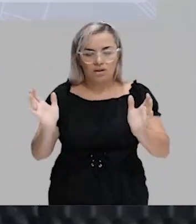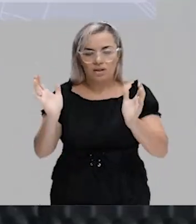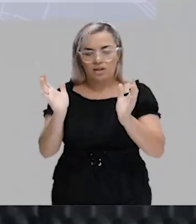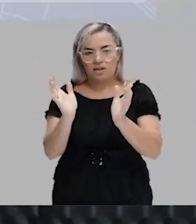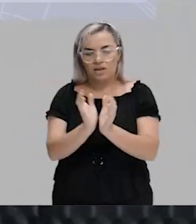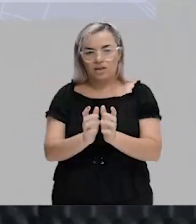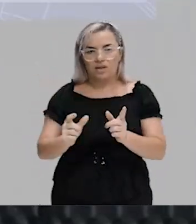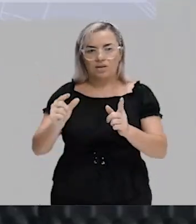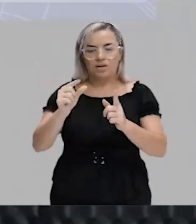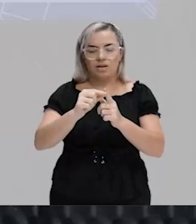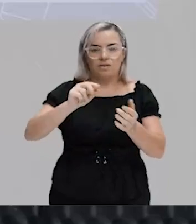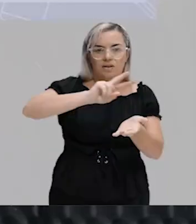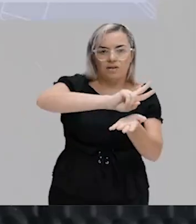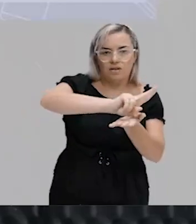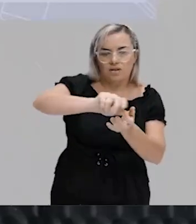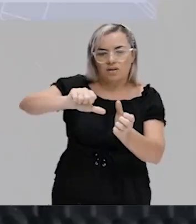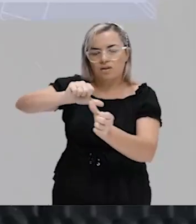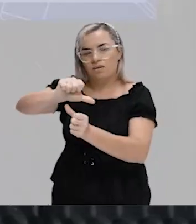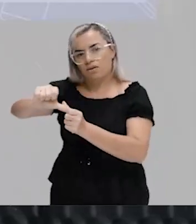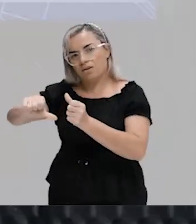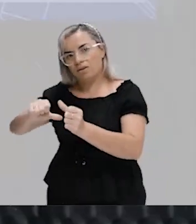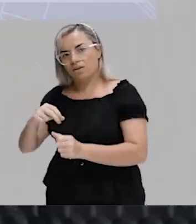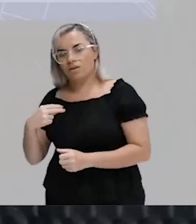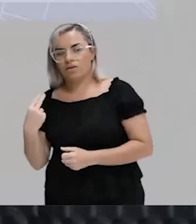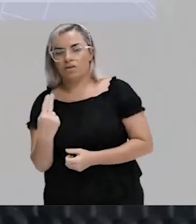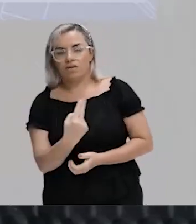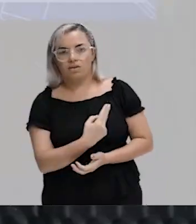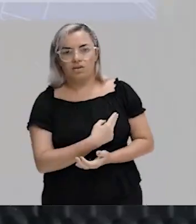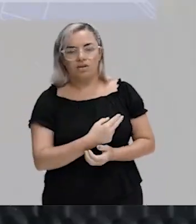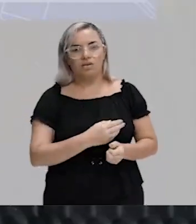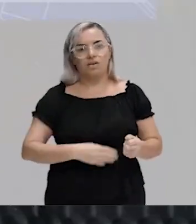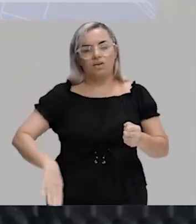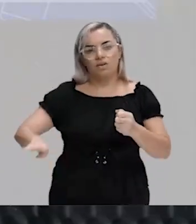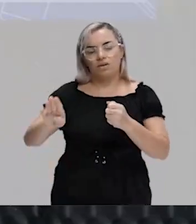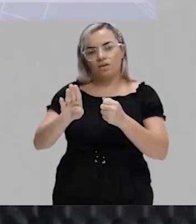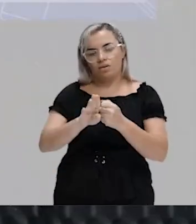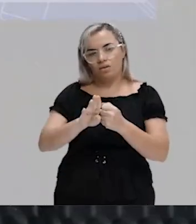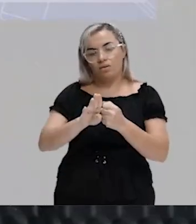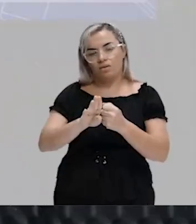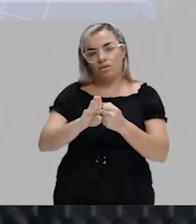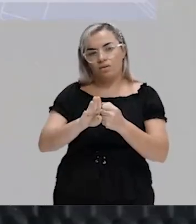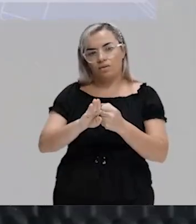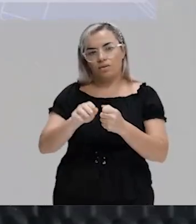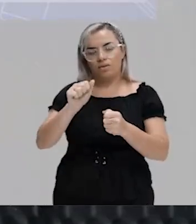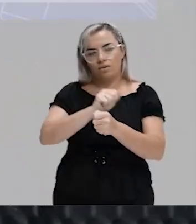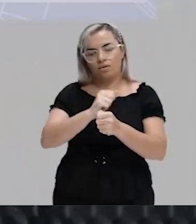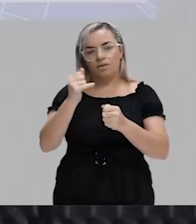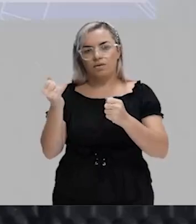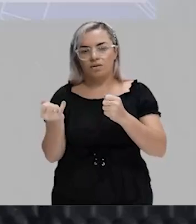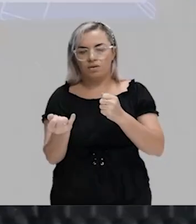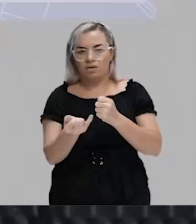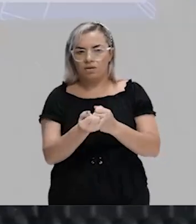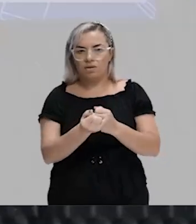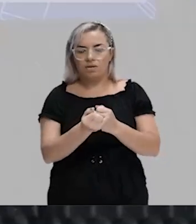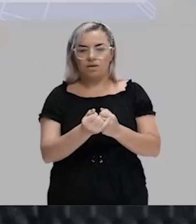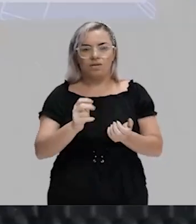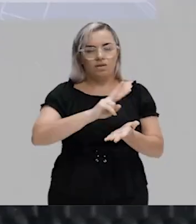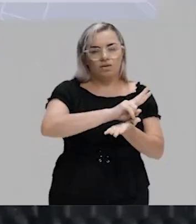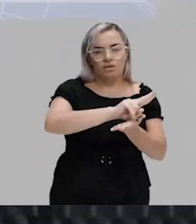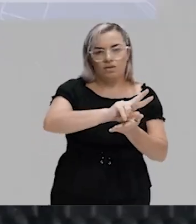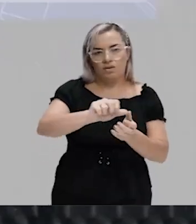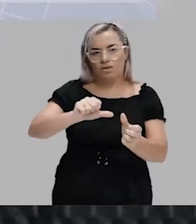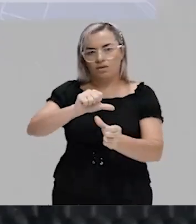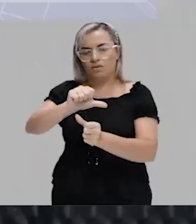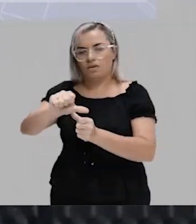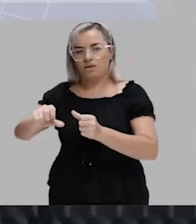variáveis, né? Quais são as classes de palavras variáveis que nós temos já lá? Nós temos substantivo, nós temos adjetivos e outras classes também que variam